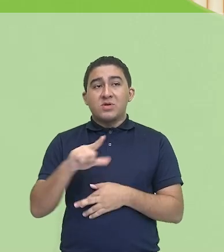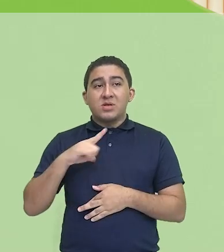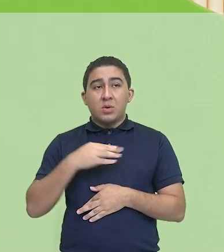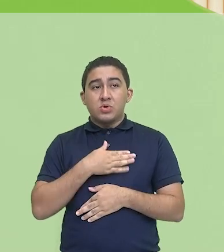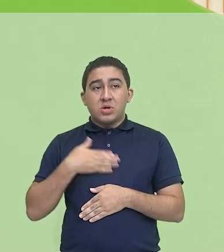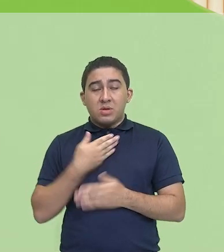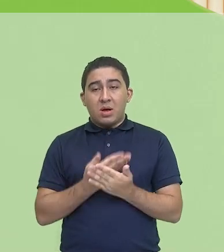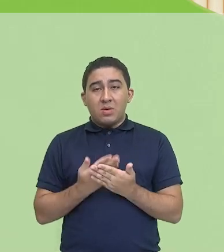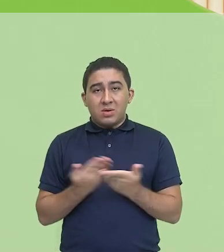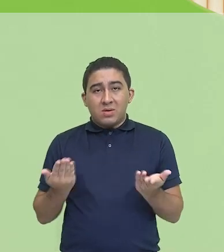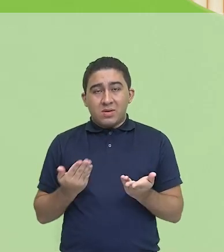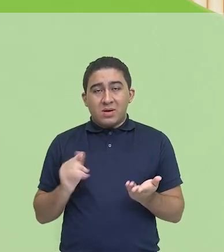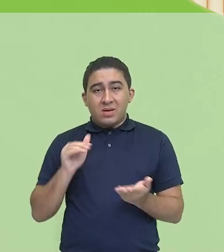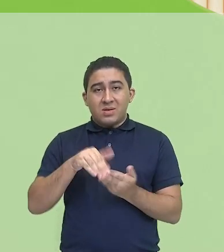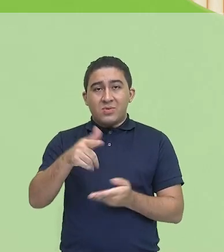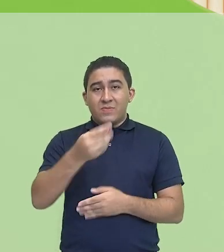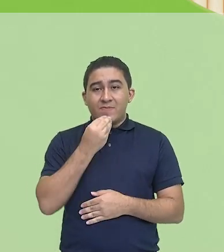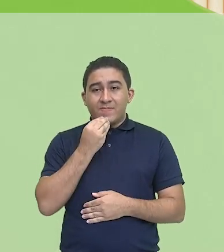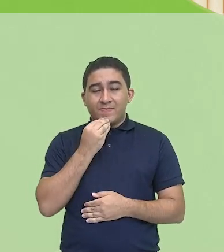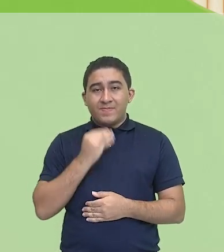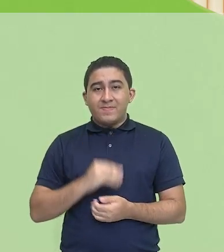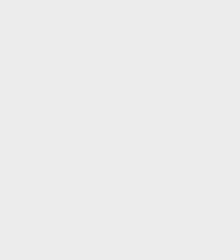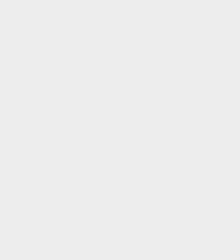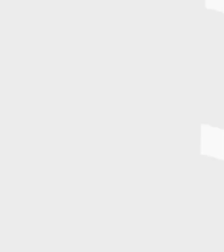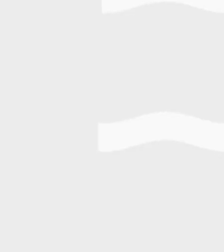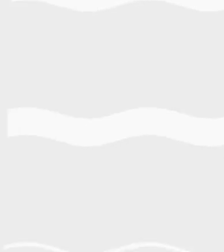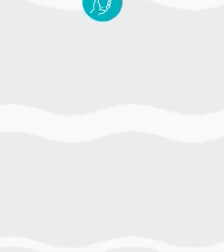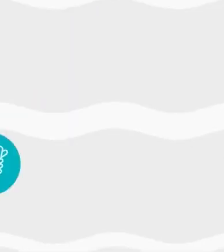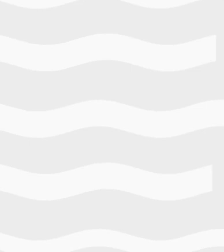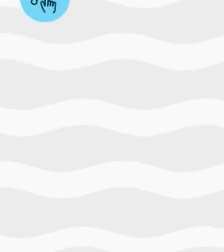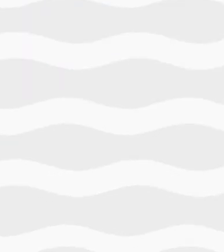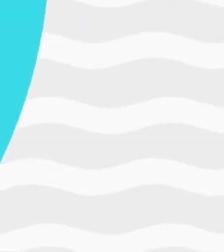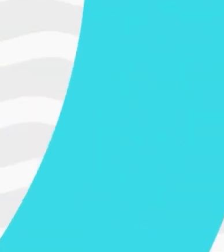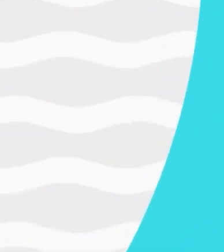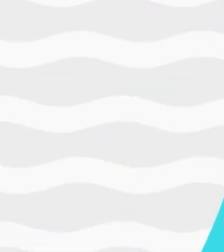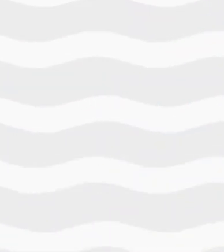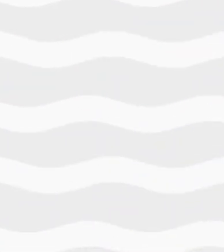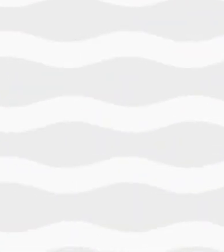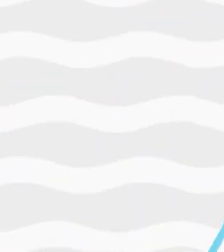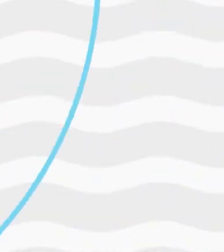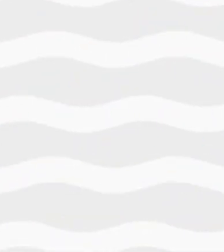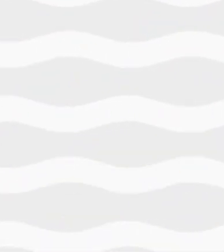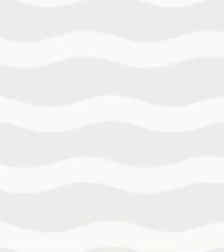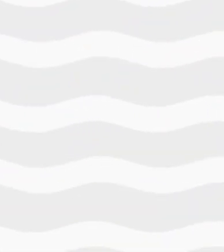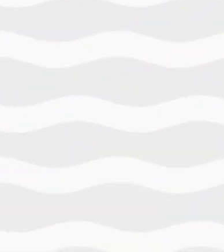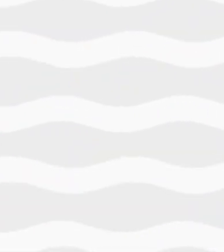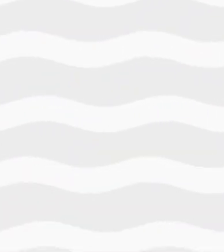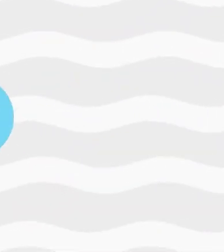gostado da nossa aula e até a próxima.